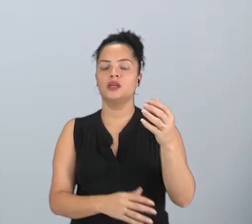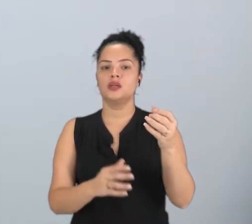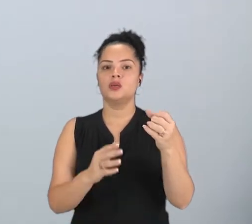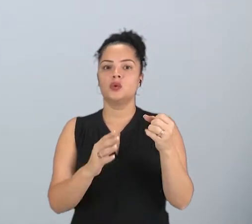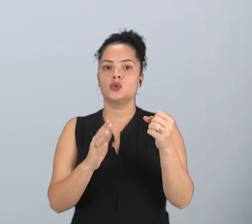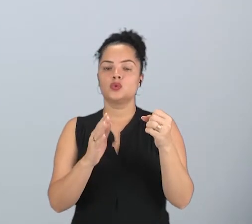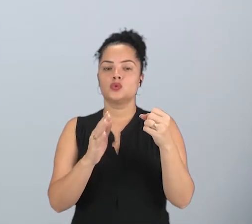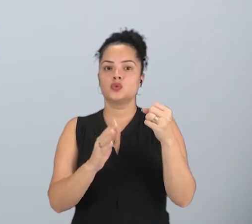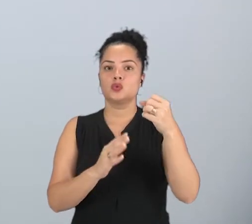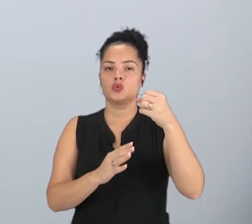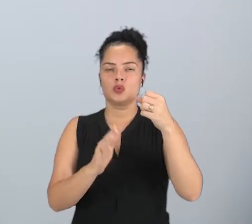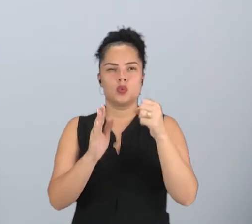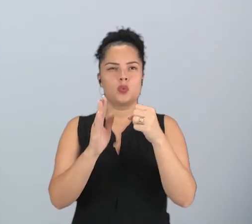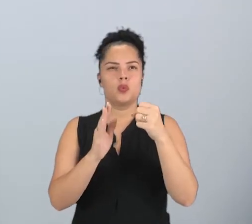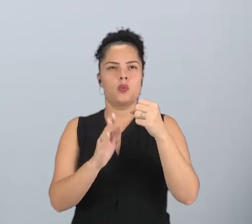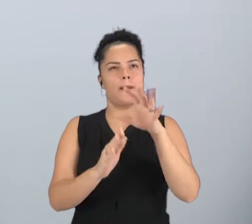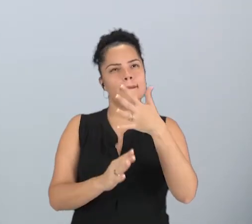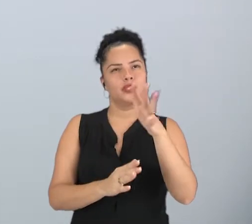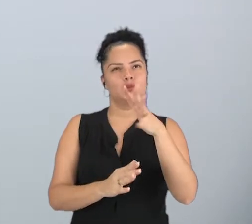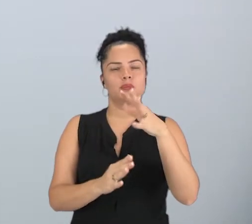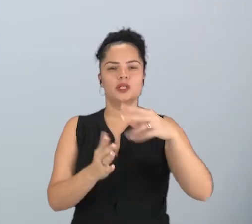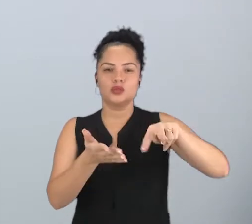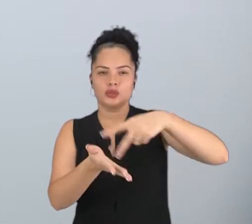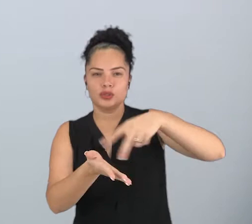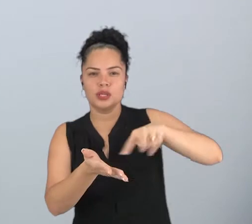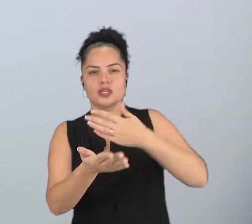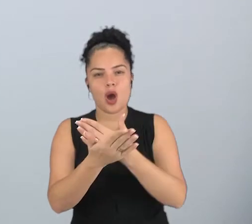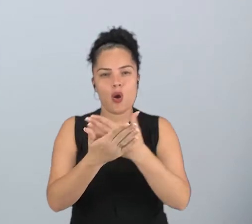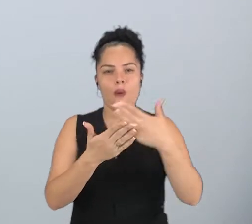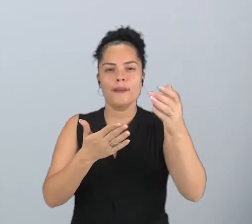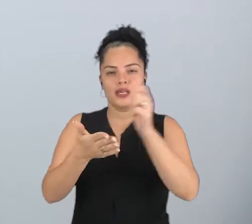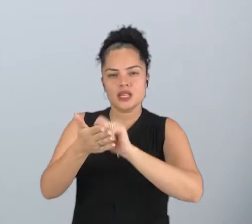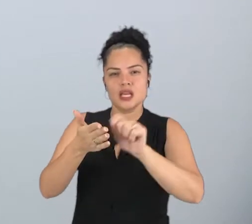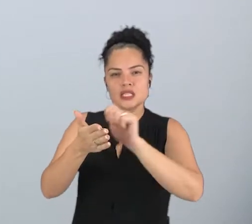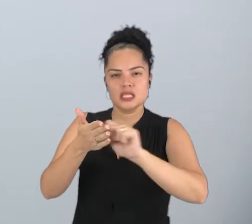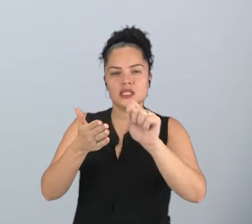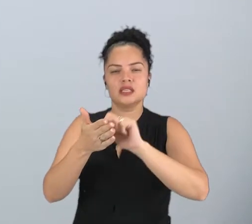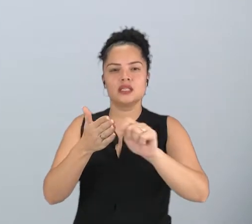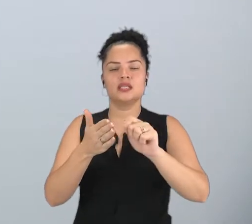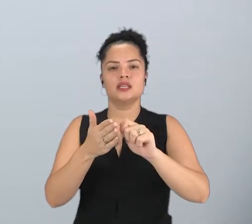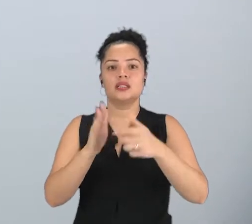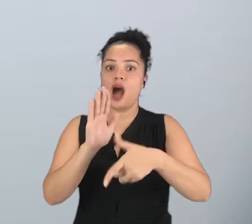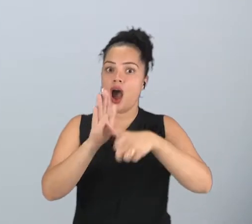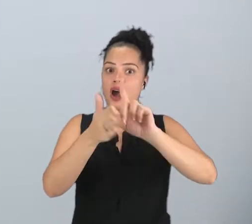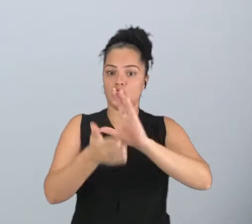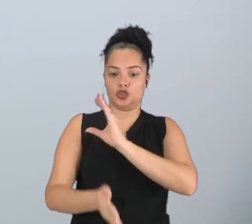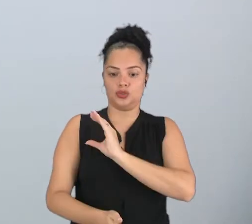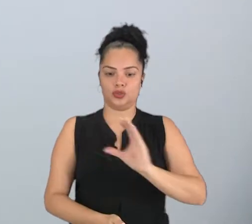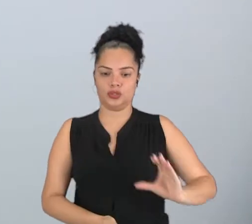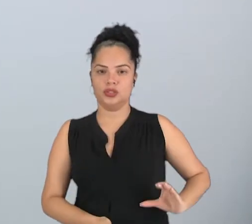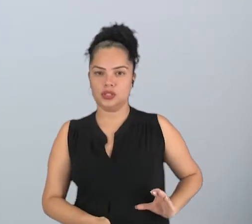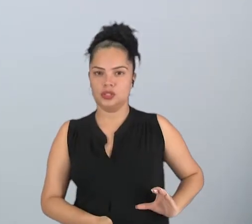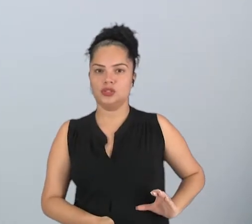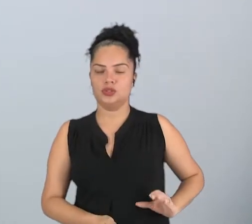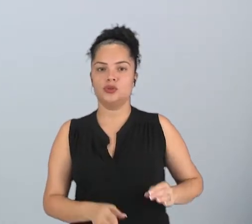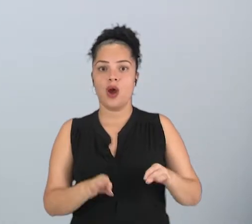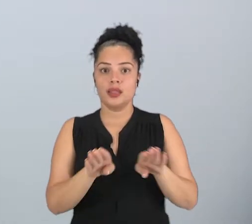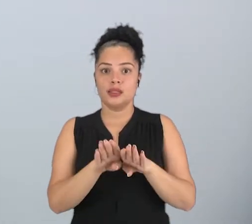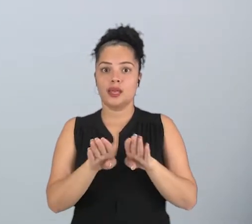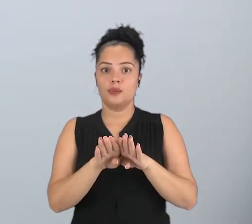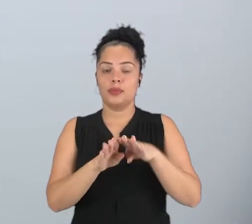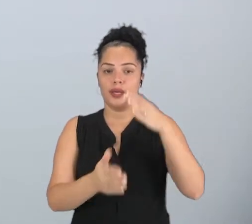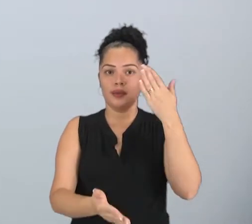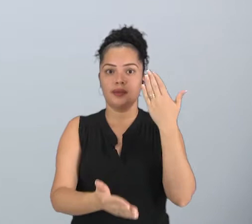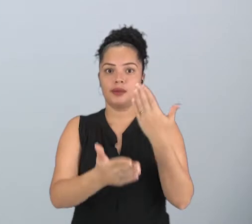a.C., quando inicia-se a escrita, e essa idade antiga, a antiguidade, ela vai até a queda do Império